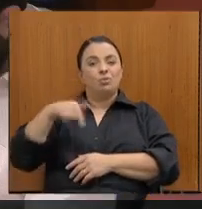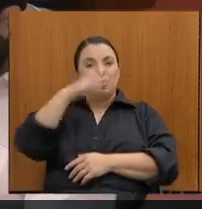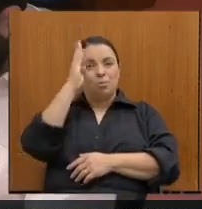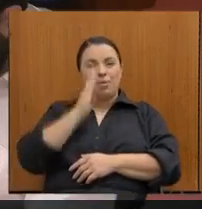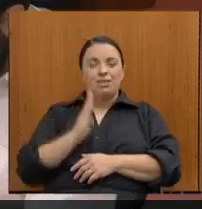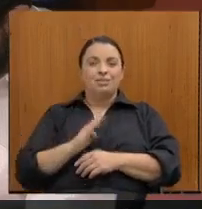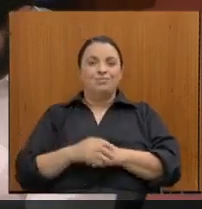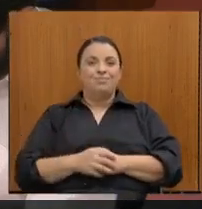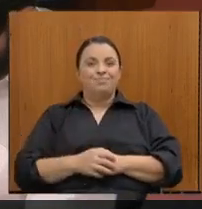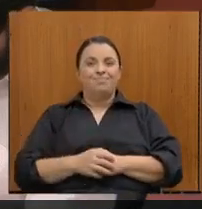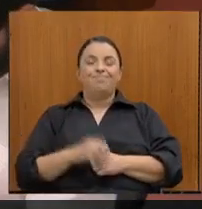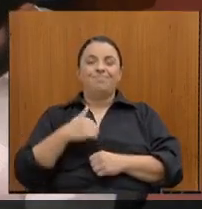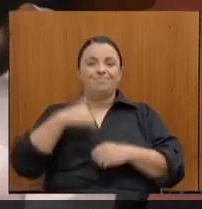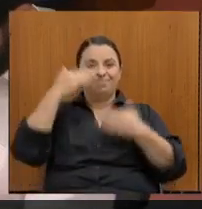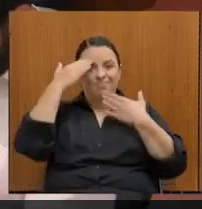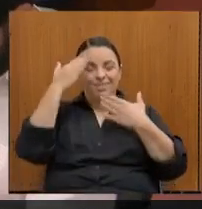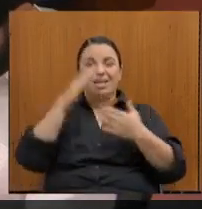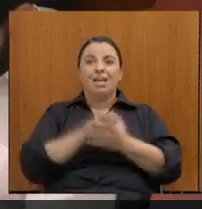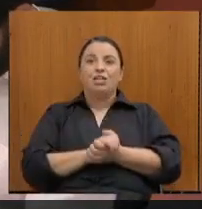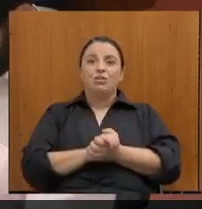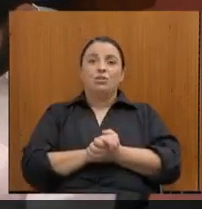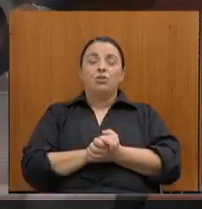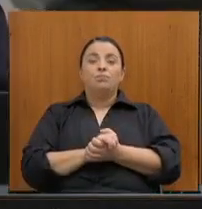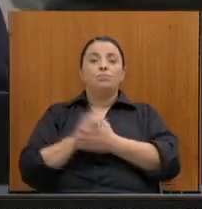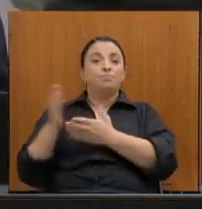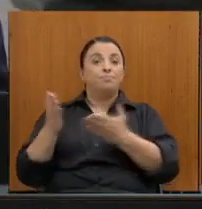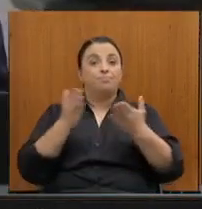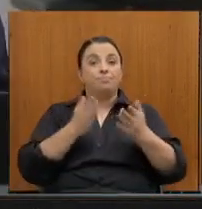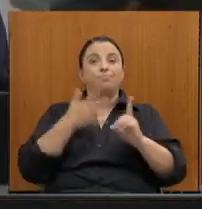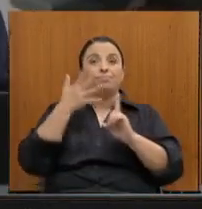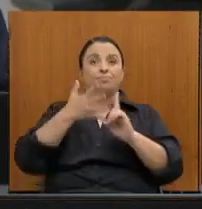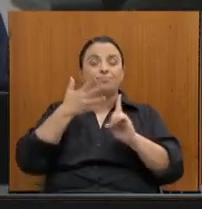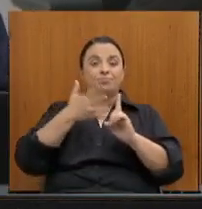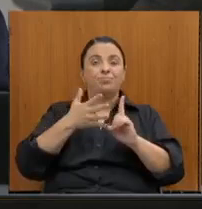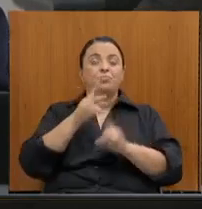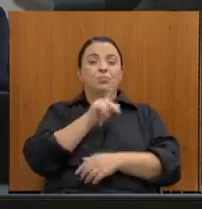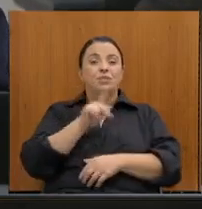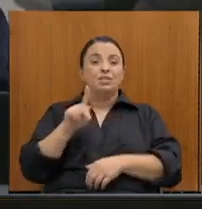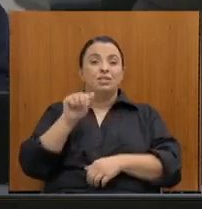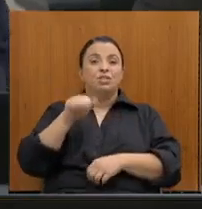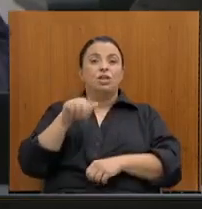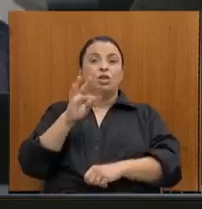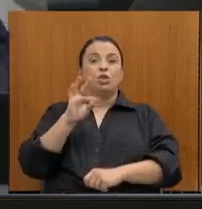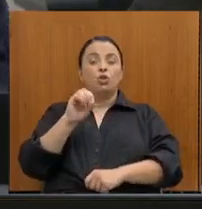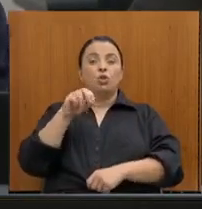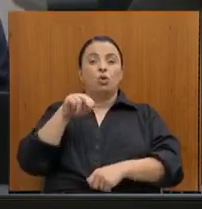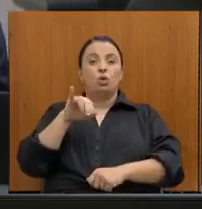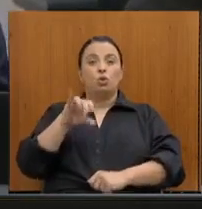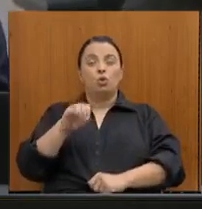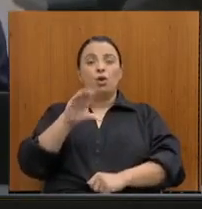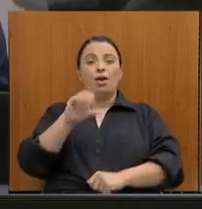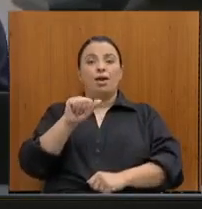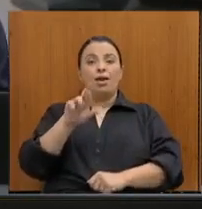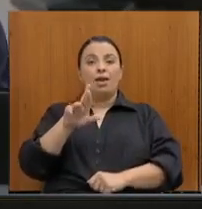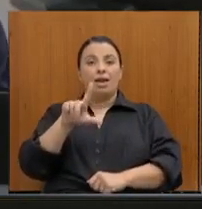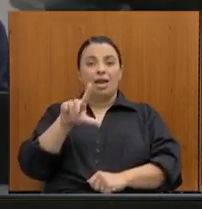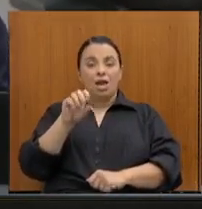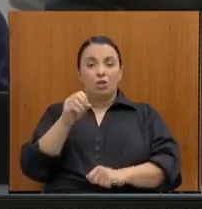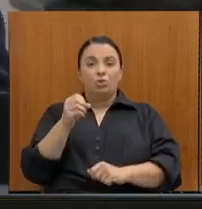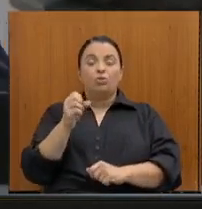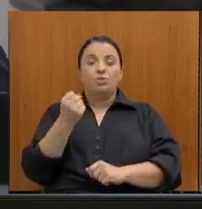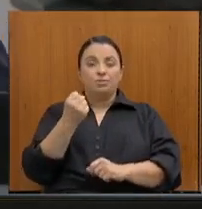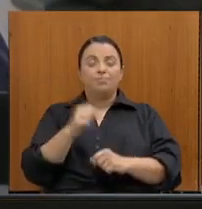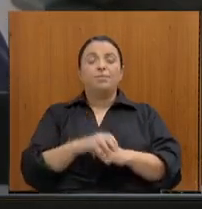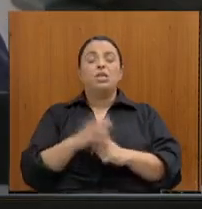e Eu que agradeço eu passo a palavra aqui para o nosso Presidente Antônio Carlos Arantes e ele gostaria de falar com